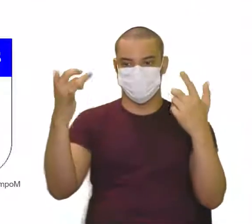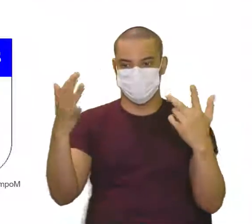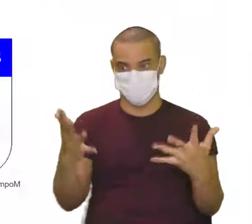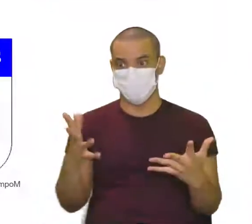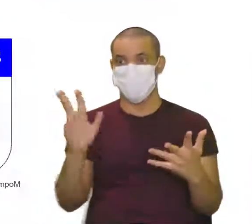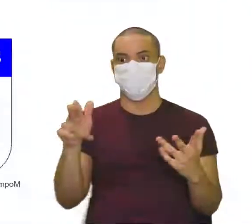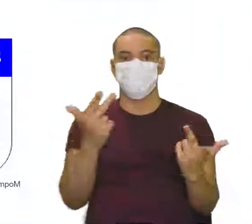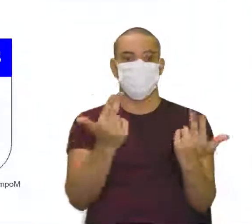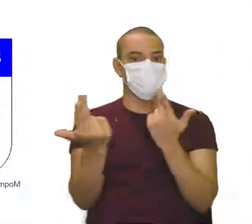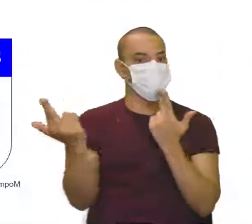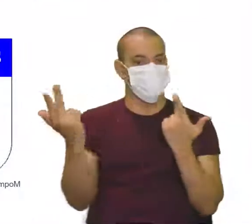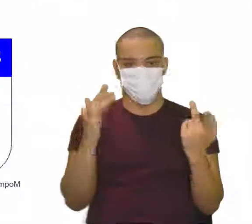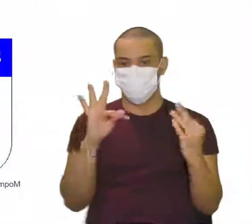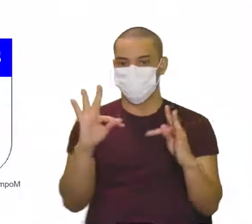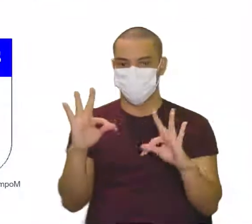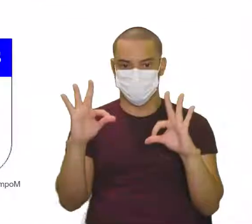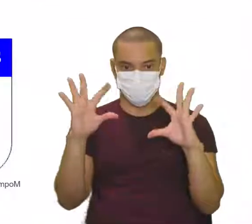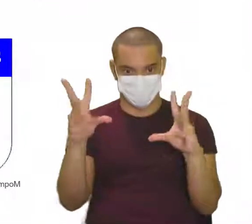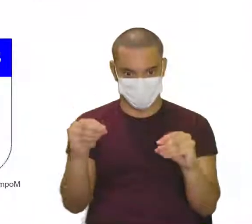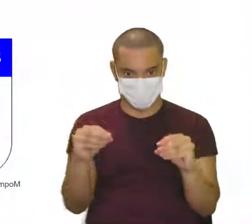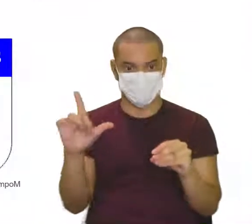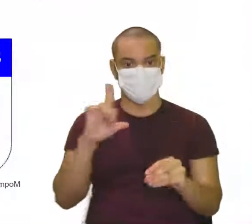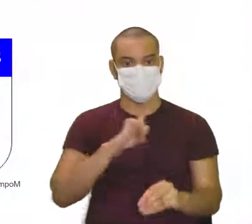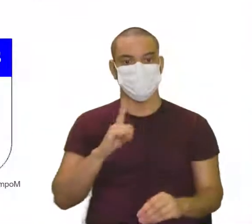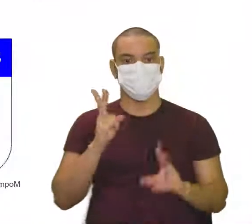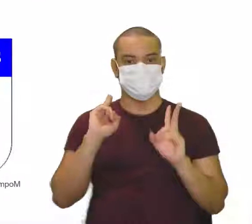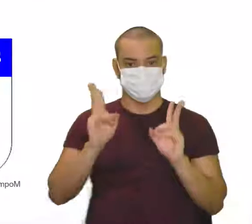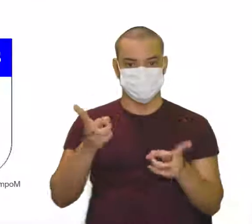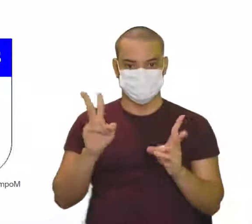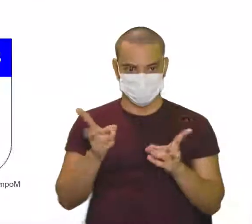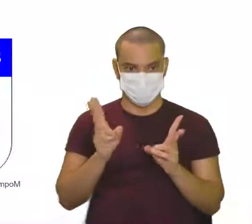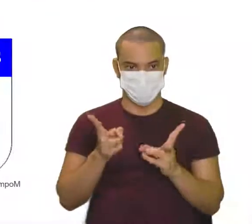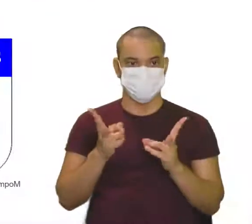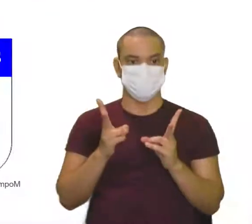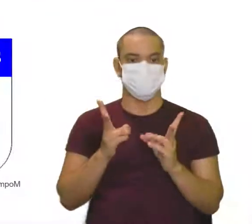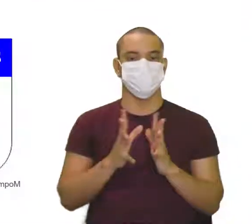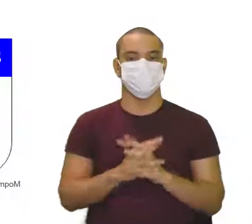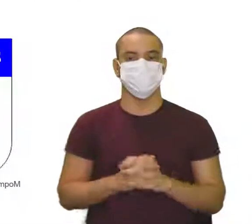são iguais em todos os pontos, ou seja, tem mesmo módulo,